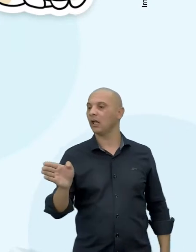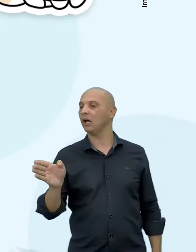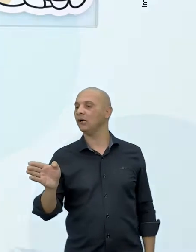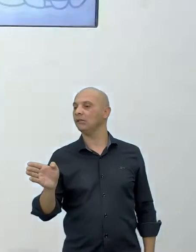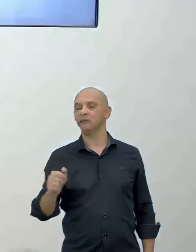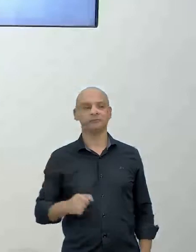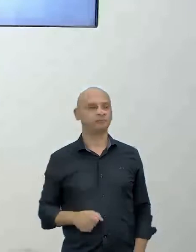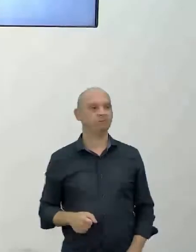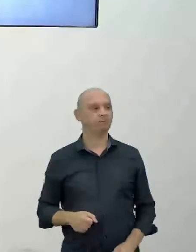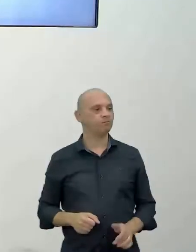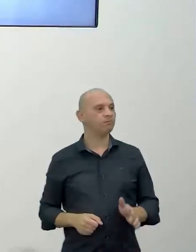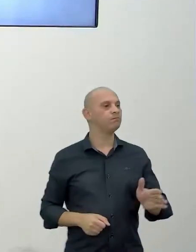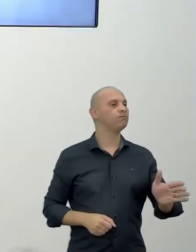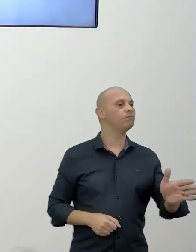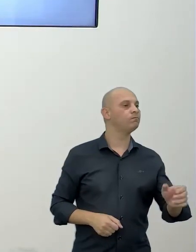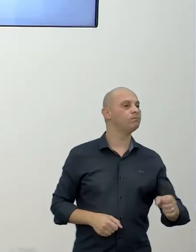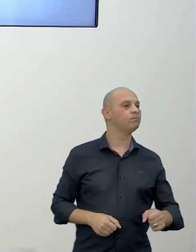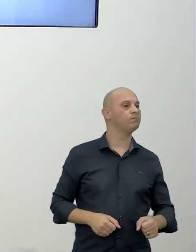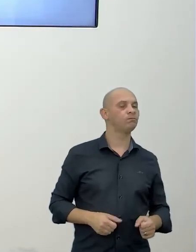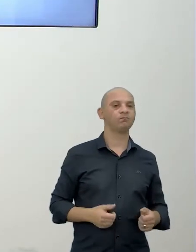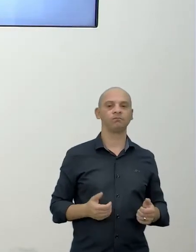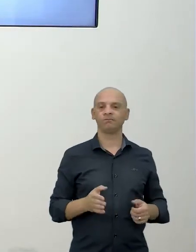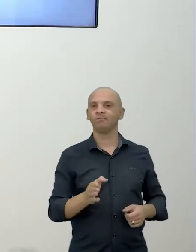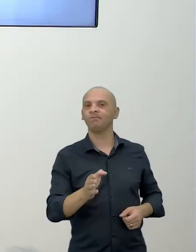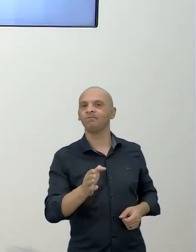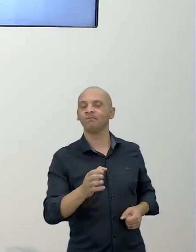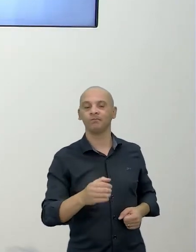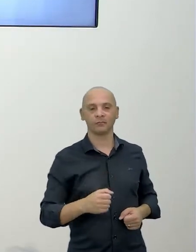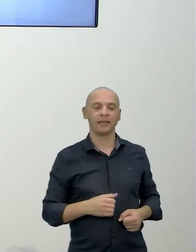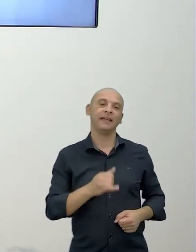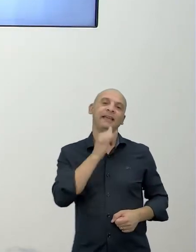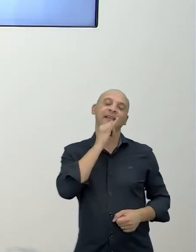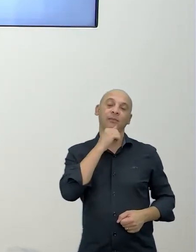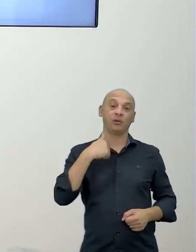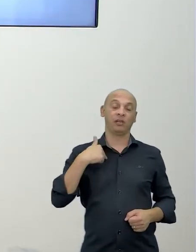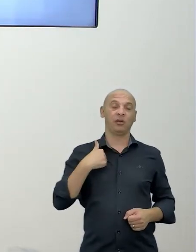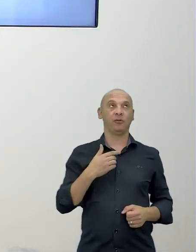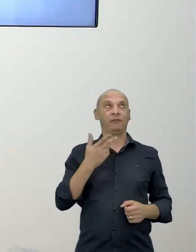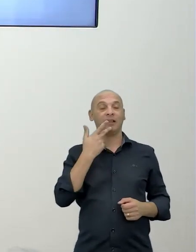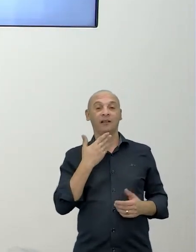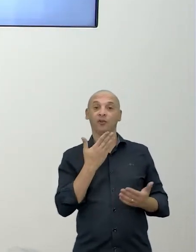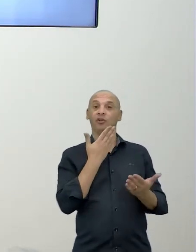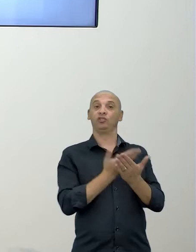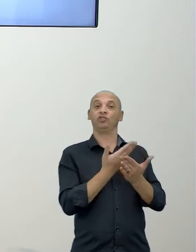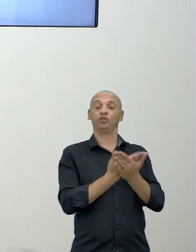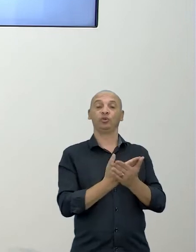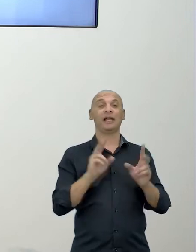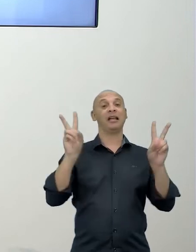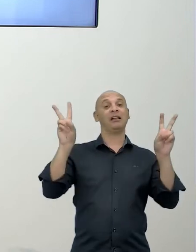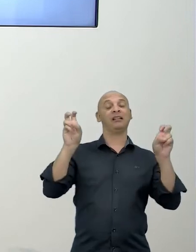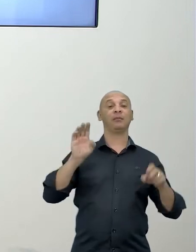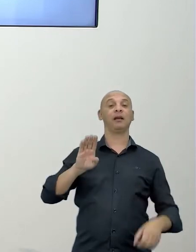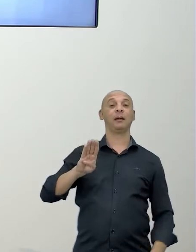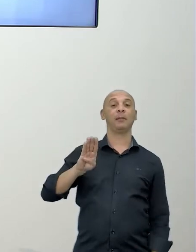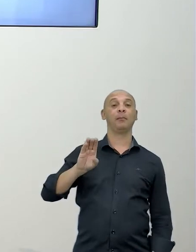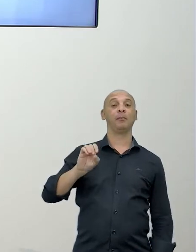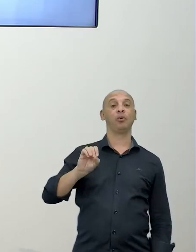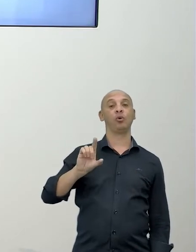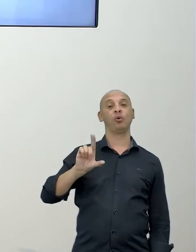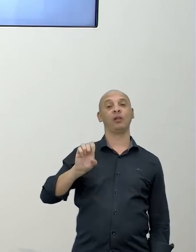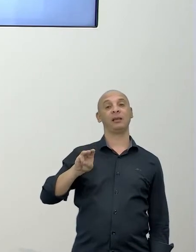né, a definirem o rumo da pesquisa, que é o quê? Para onde eu vou com isso que eu estou fazendo? Porque não adianta nada eu falar,